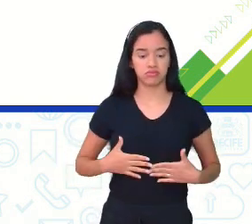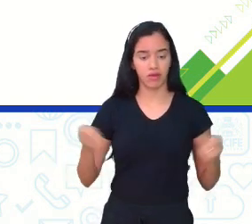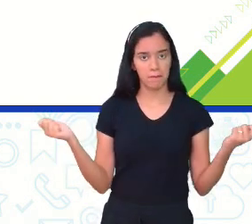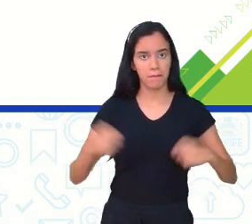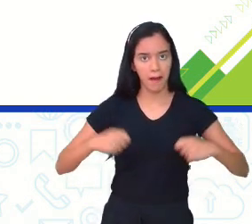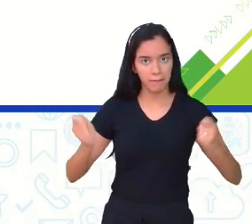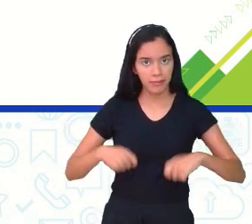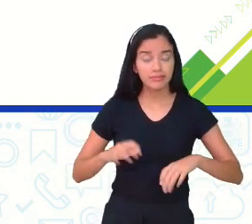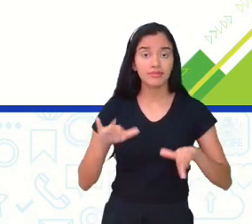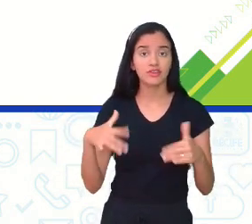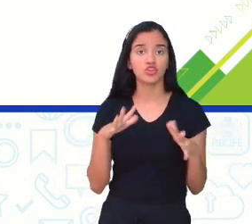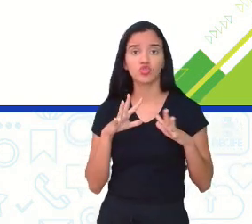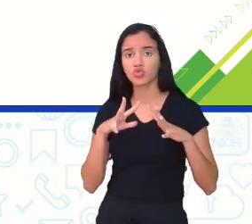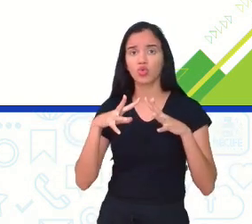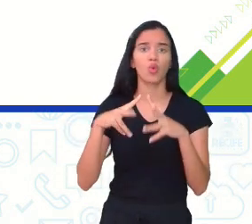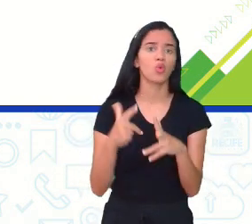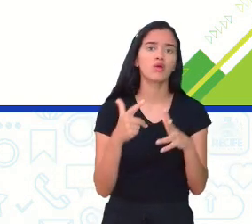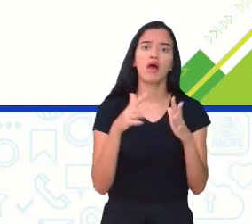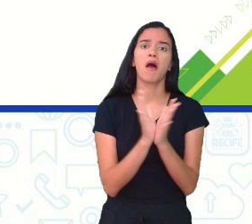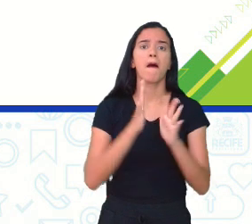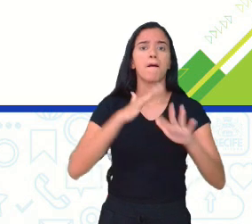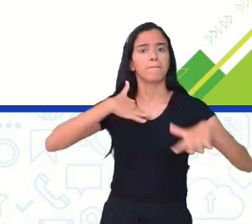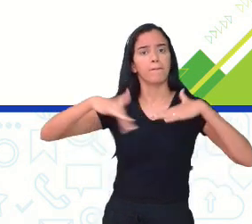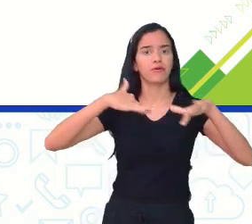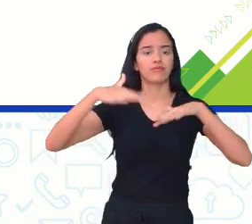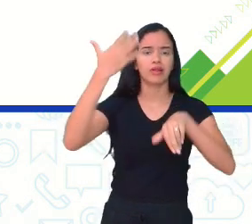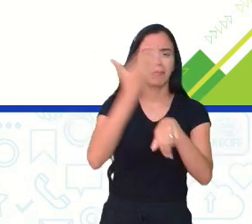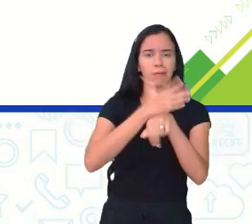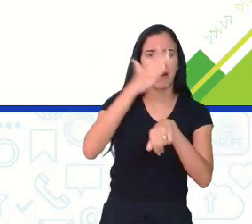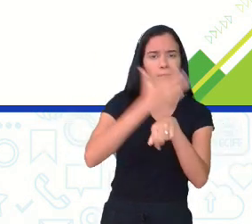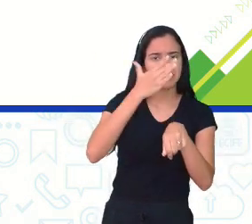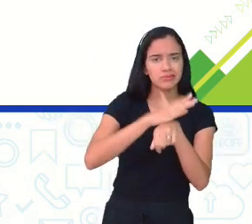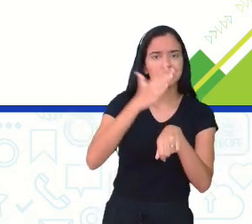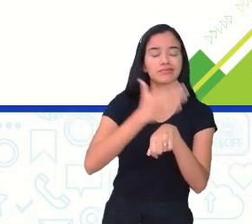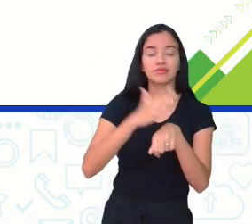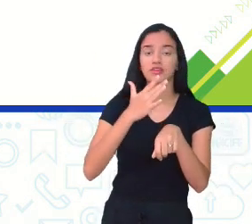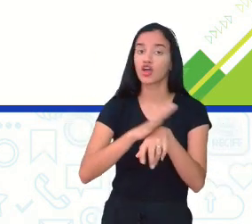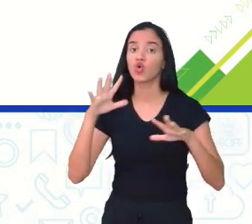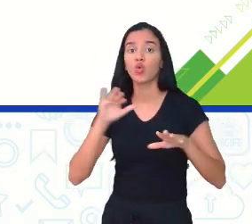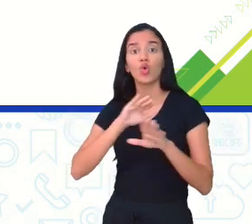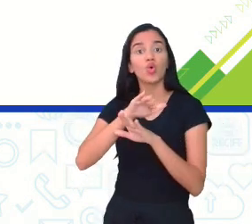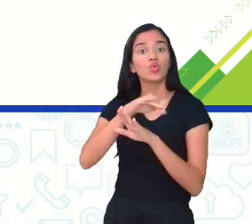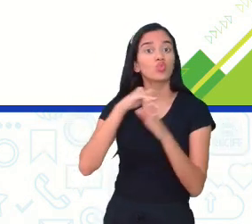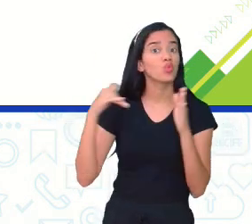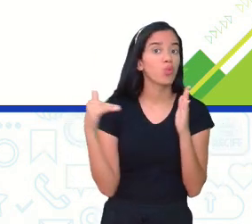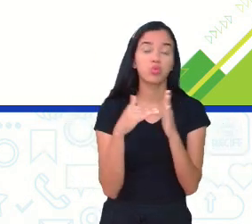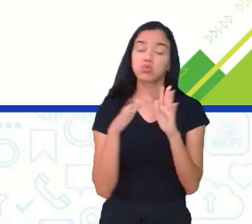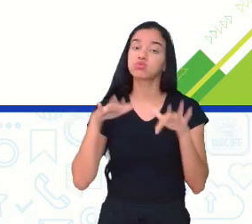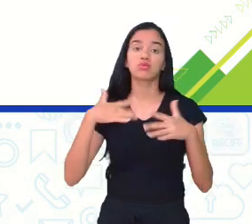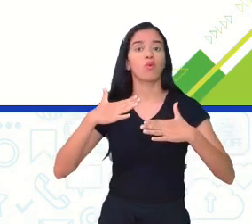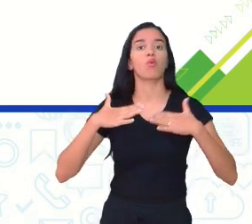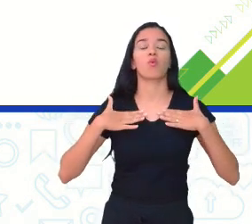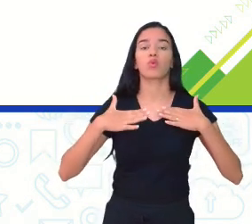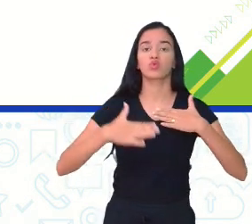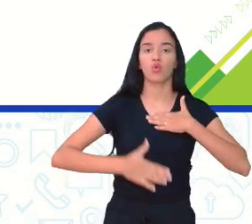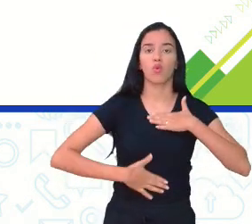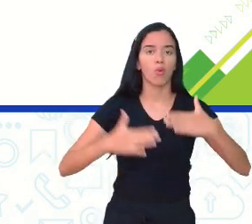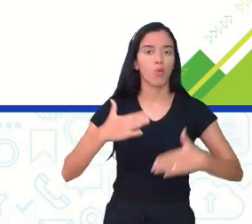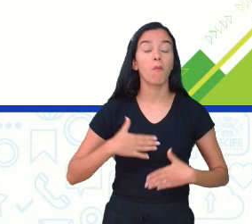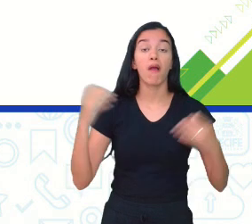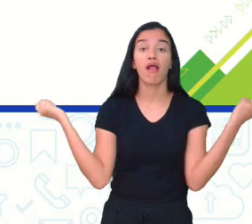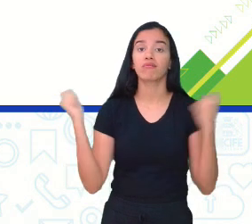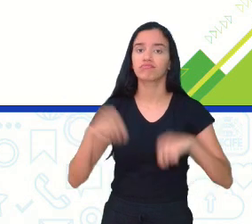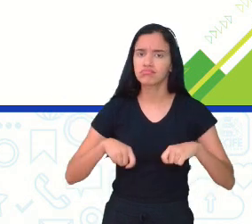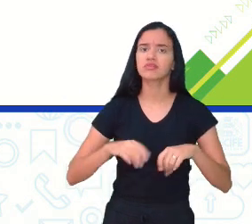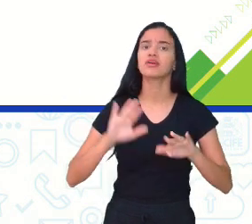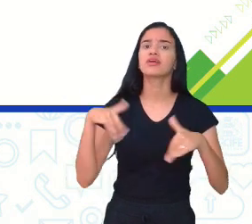são todas aquelas tarefas, movimentos, exercícios, tudo que o seu corpo ele é capaz de fazer.